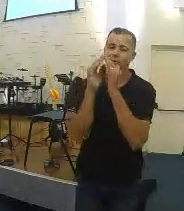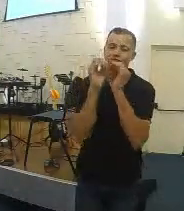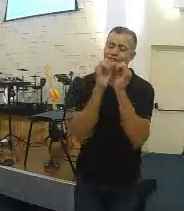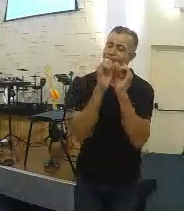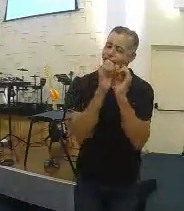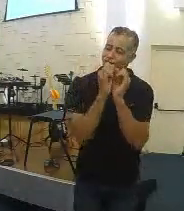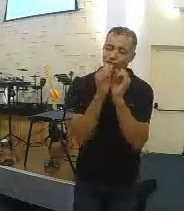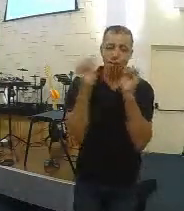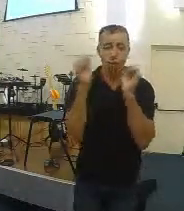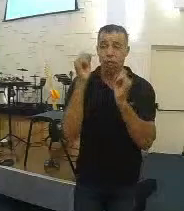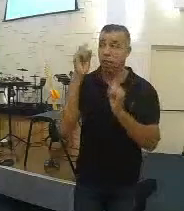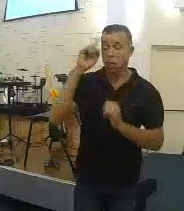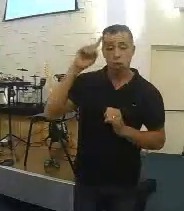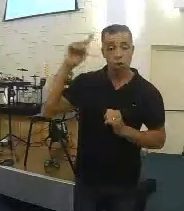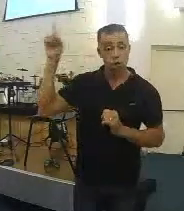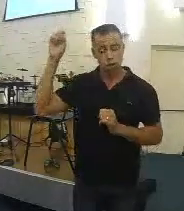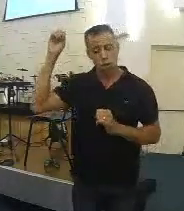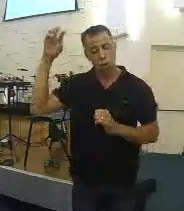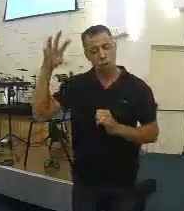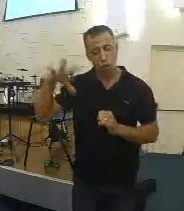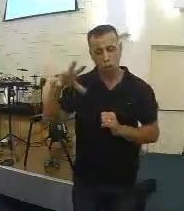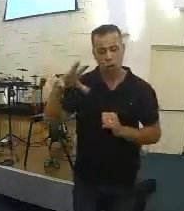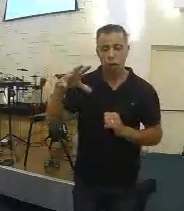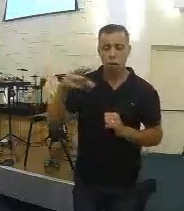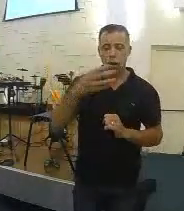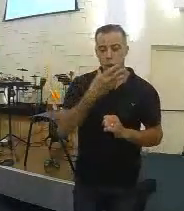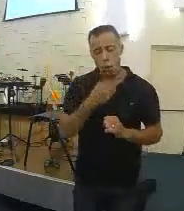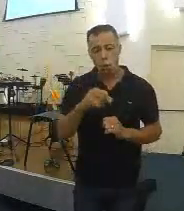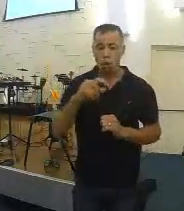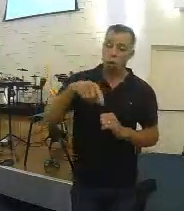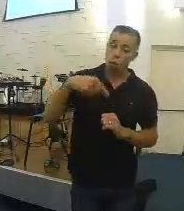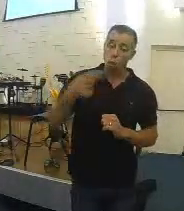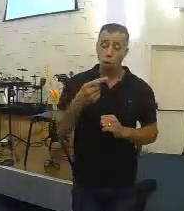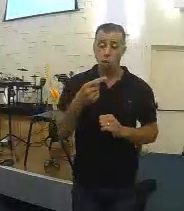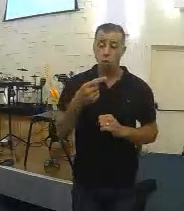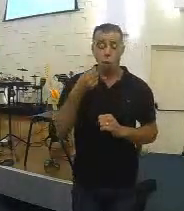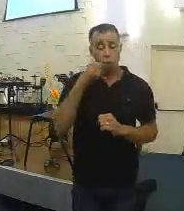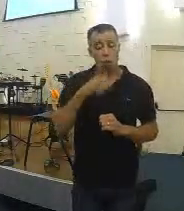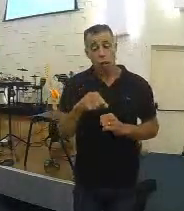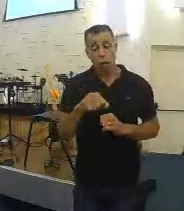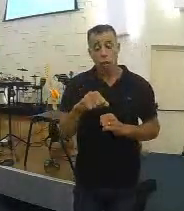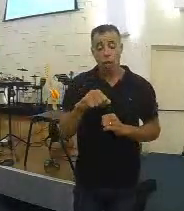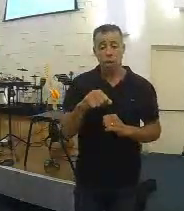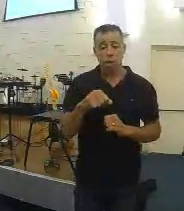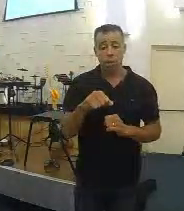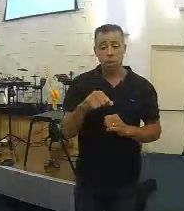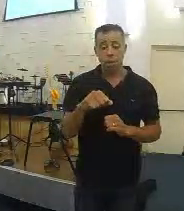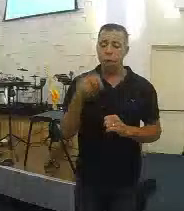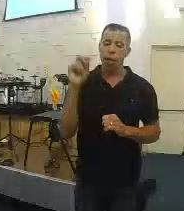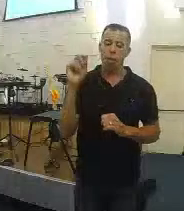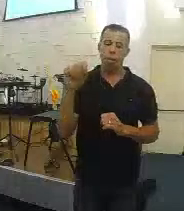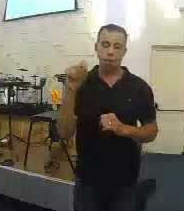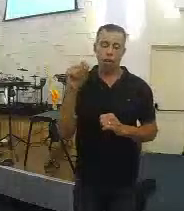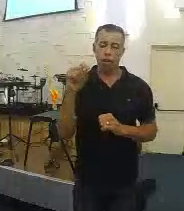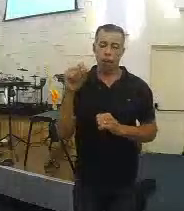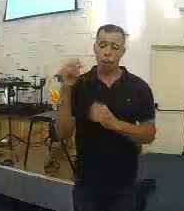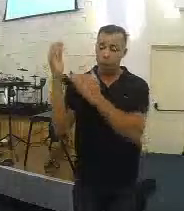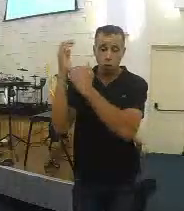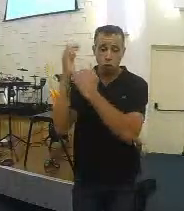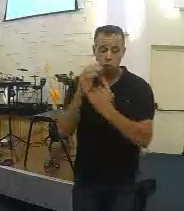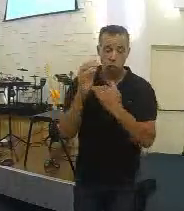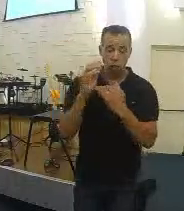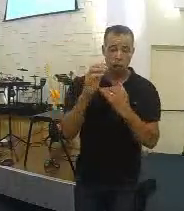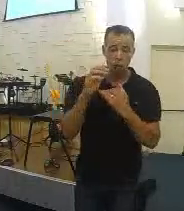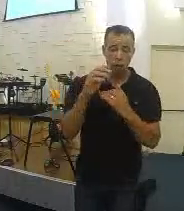Deus levantava um homem ou uma mulher, o caso de Débora, para socorrer a nação e